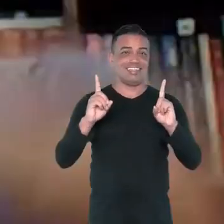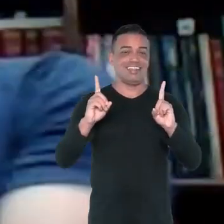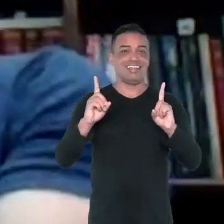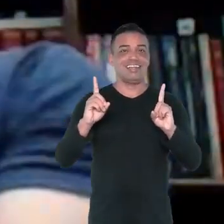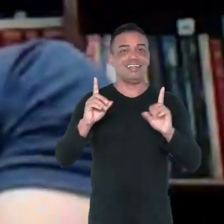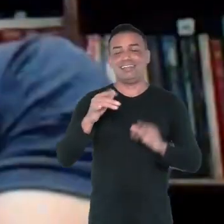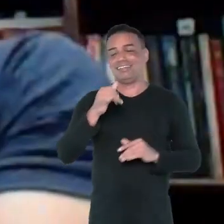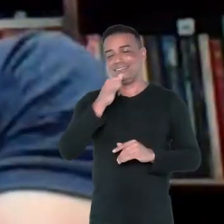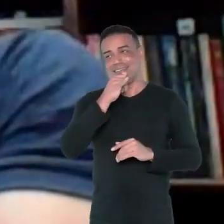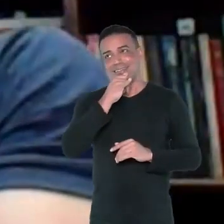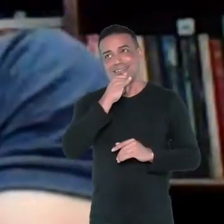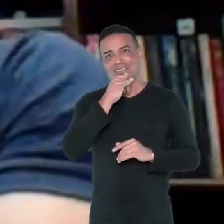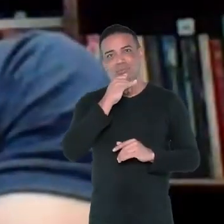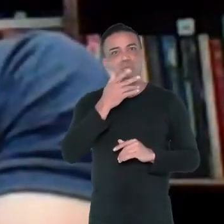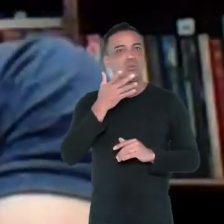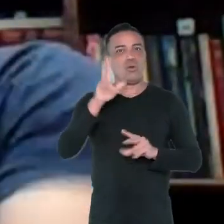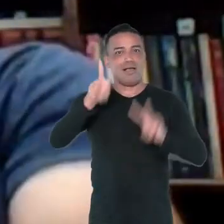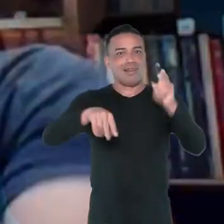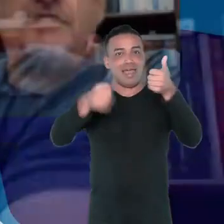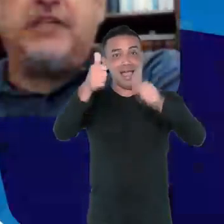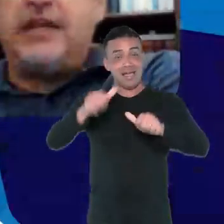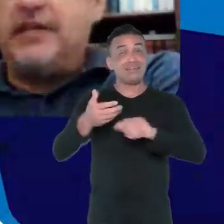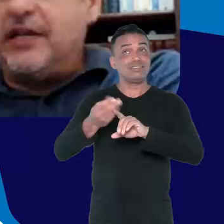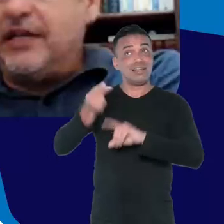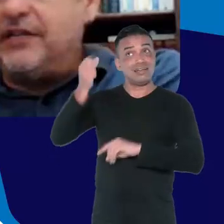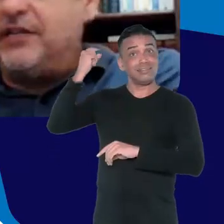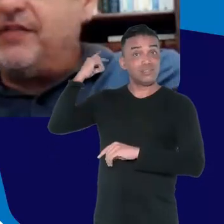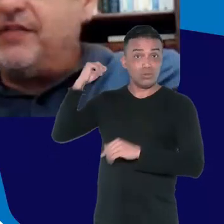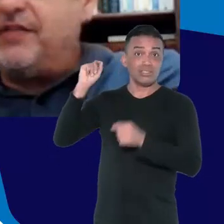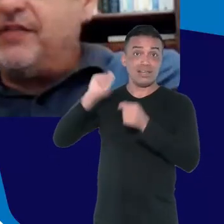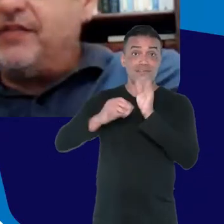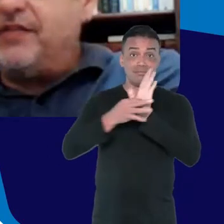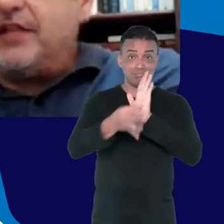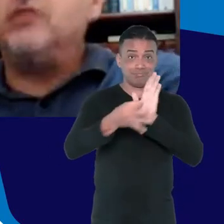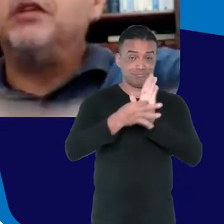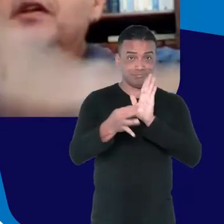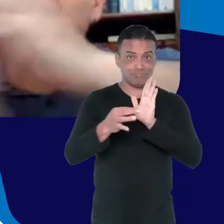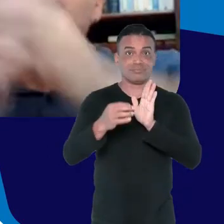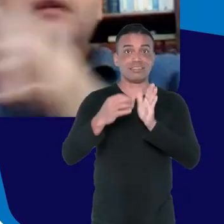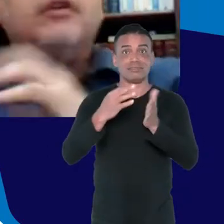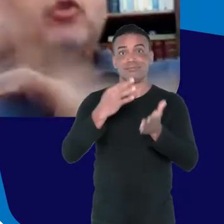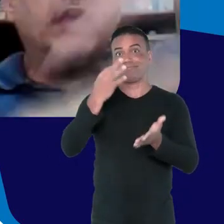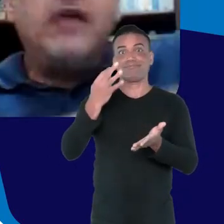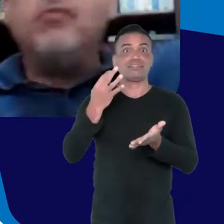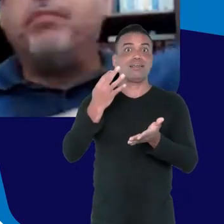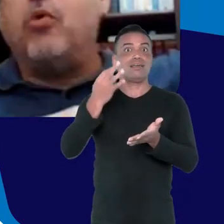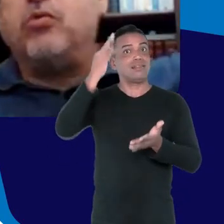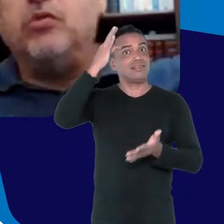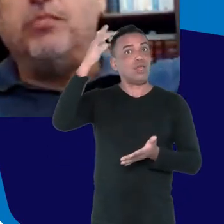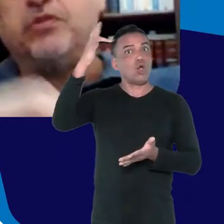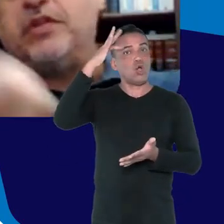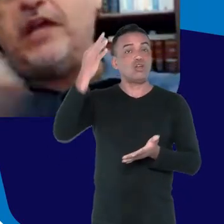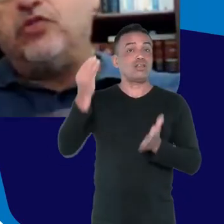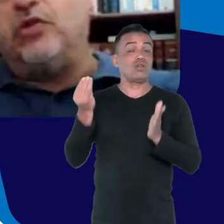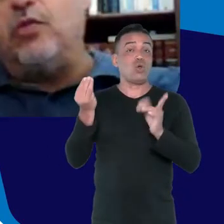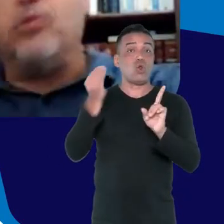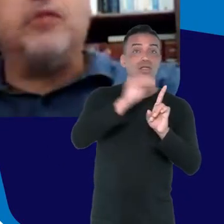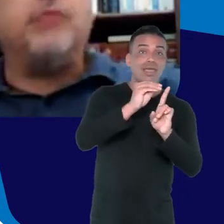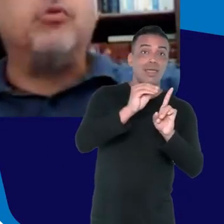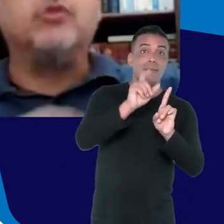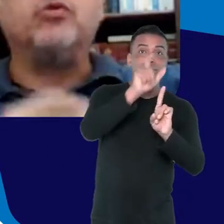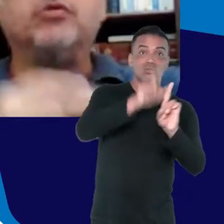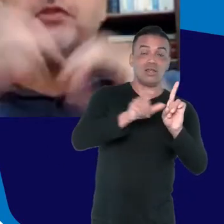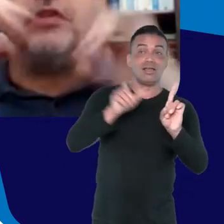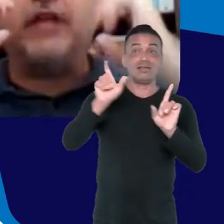eu peguei aquela análise que eu fiz, aqueles levantamentos teóricos, e joguei um pouco em um personagem, joguei um